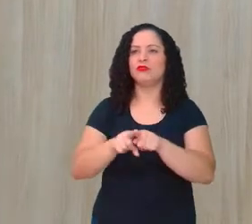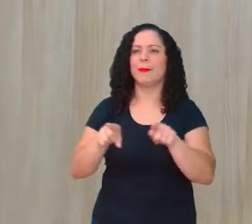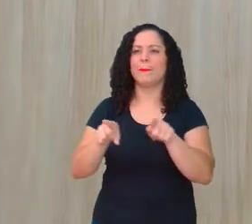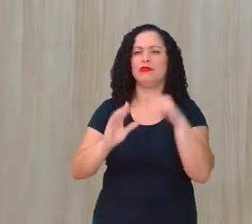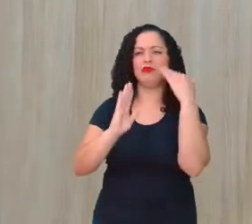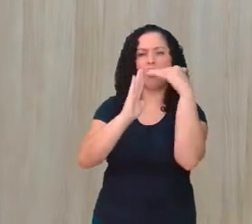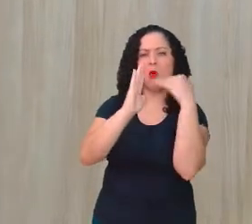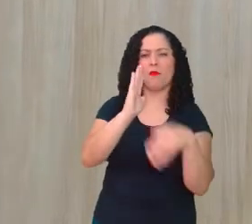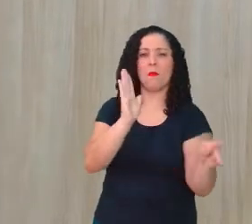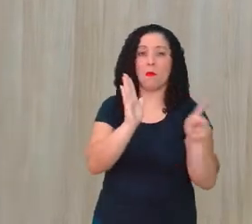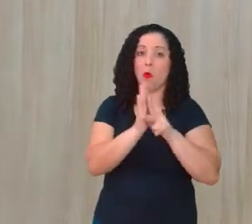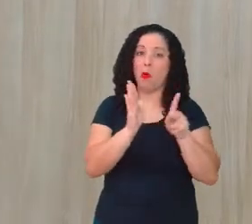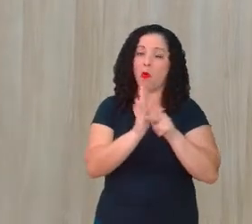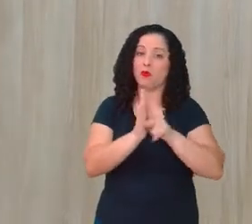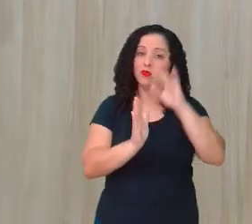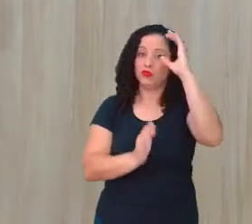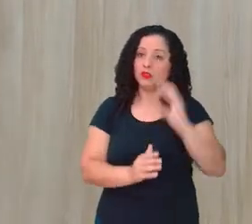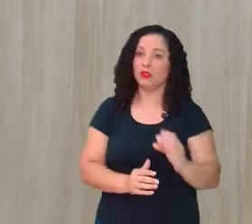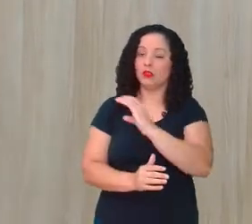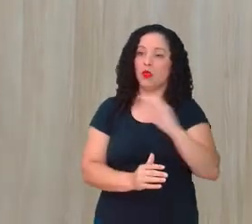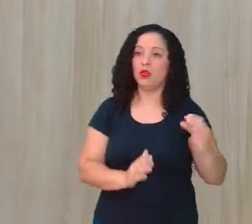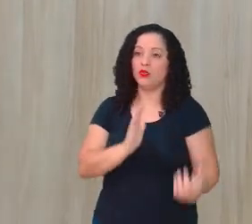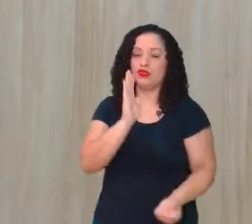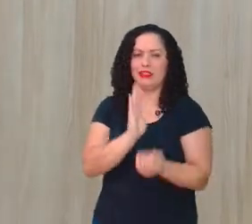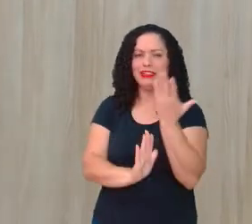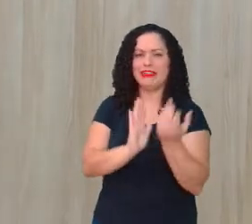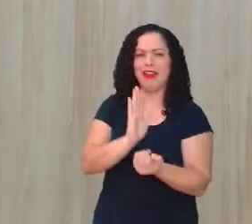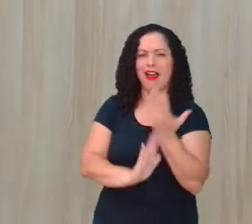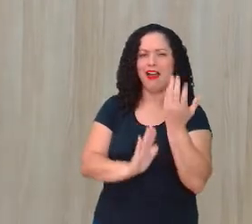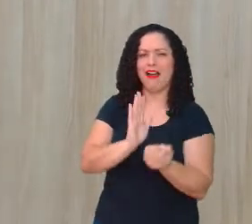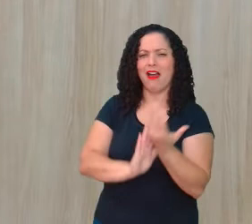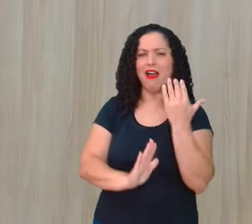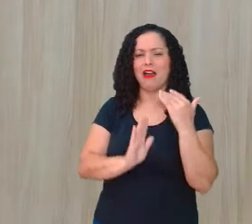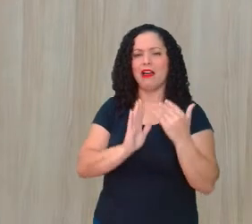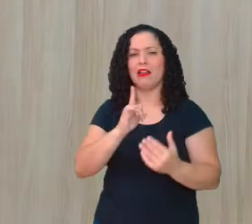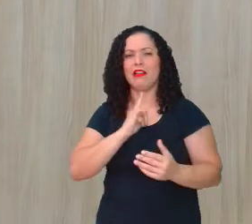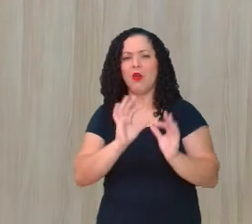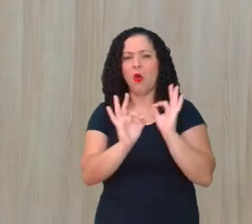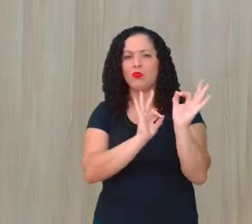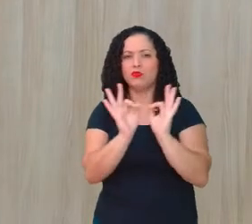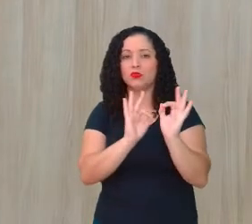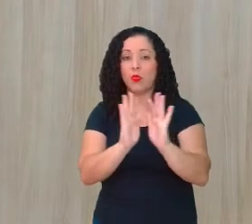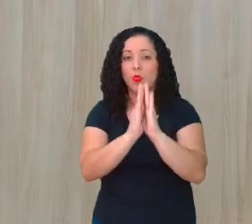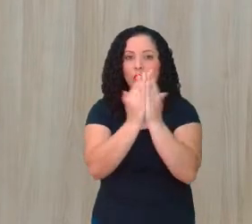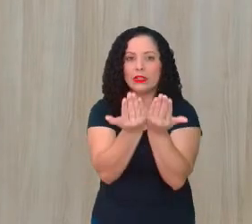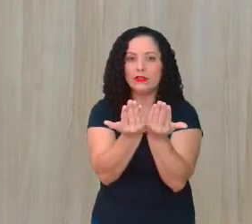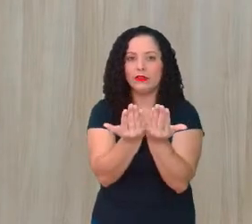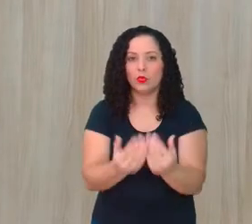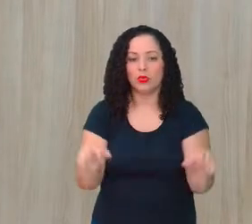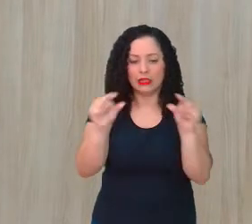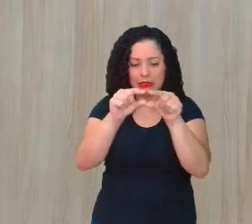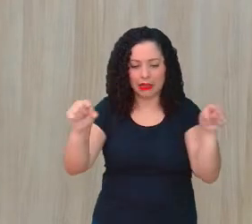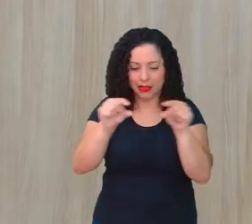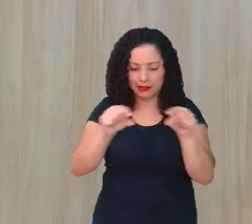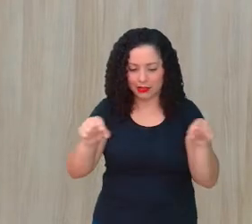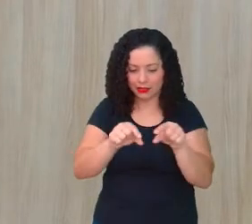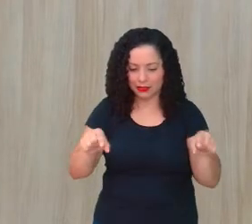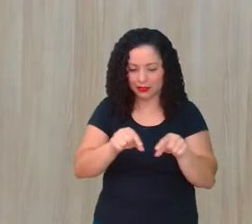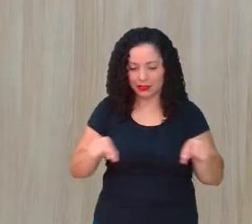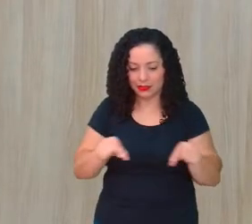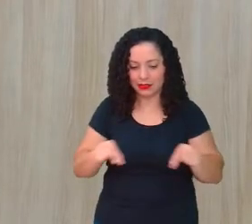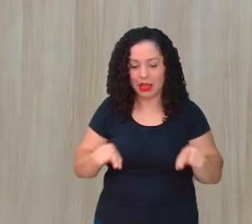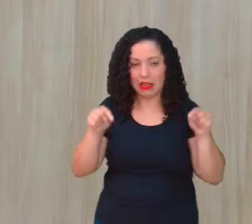criando o Index, que era um código, né, um livro ali, que tinham vários títulos que eram considerados,